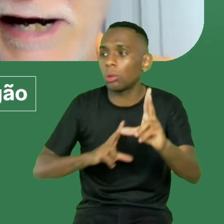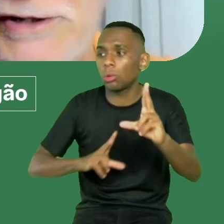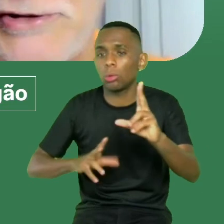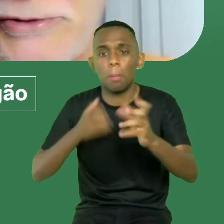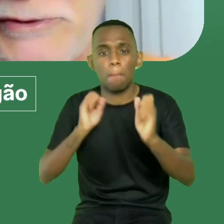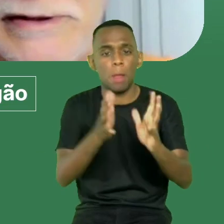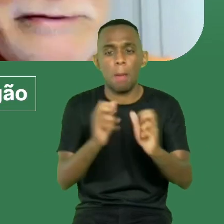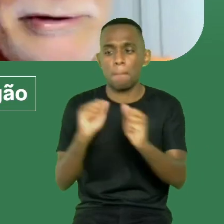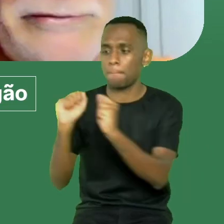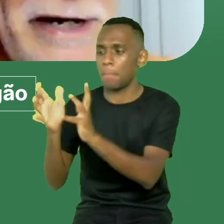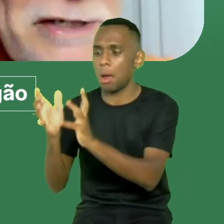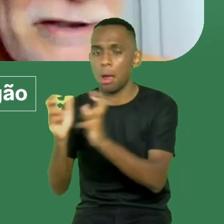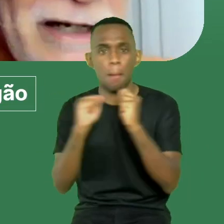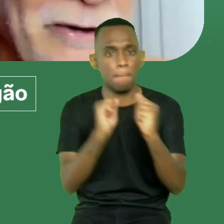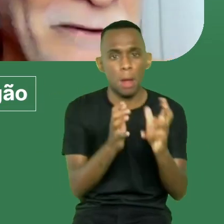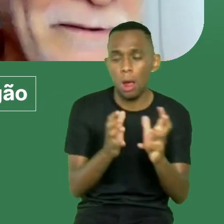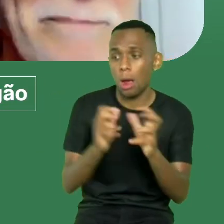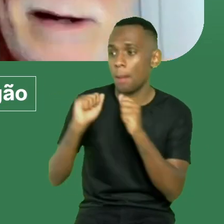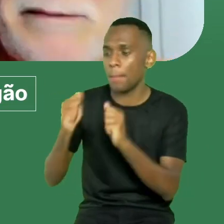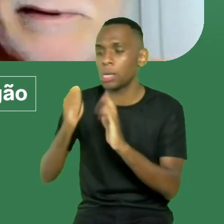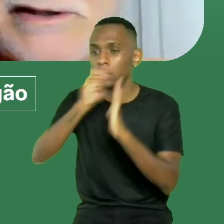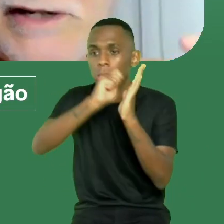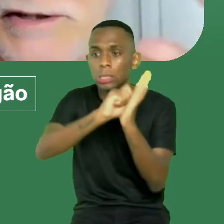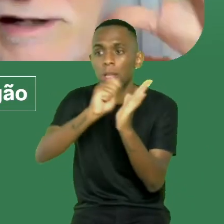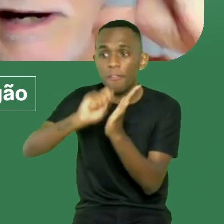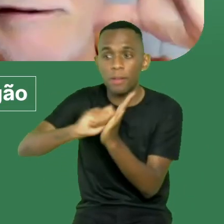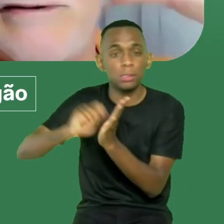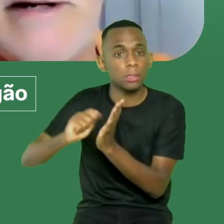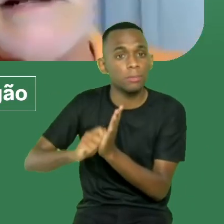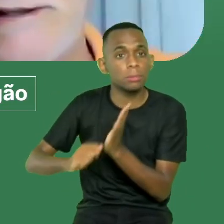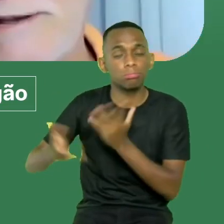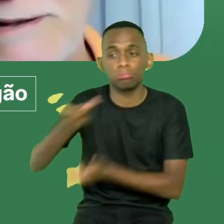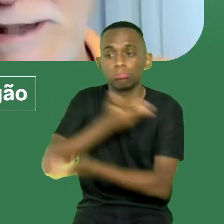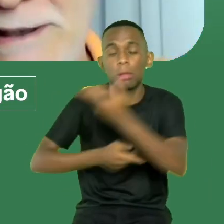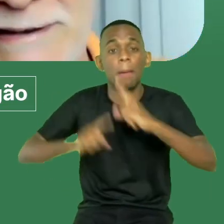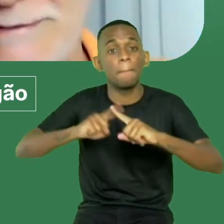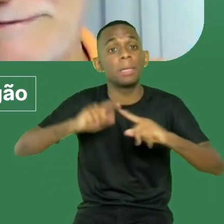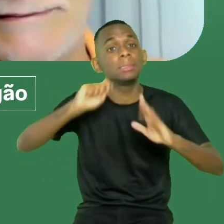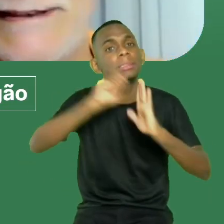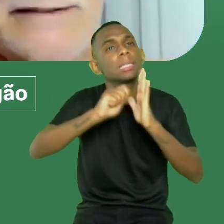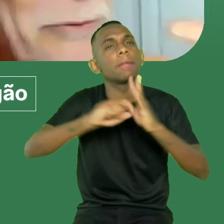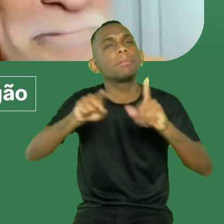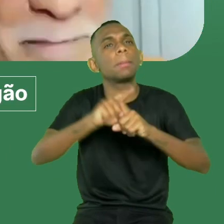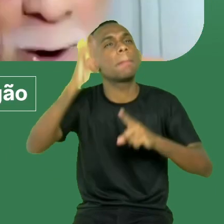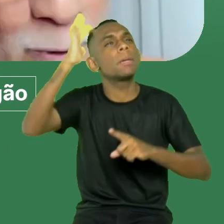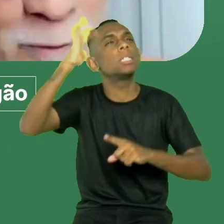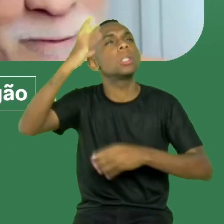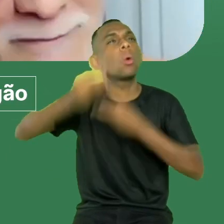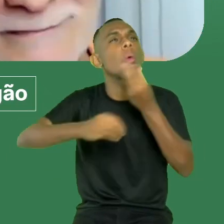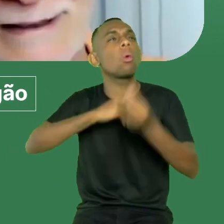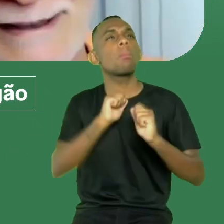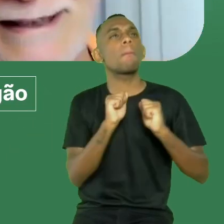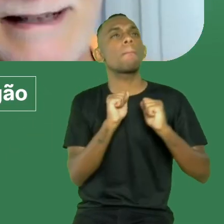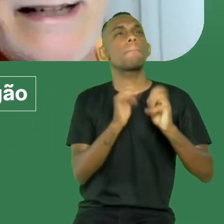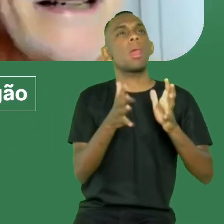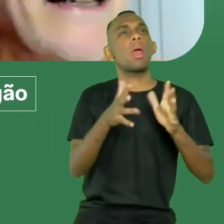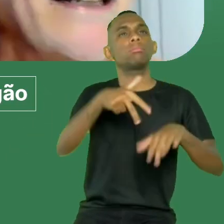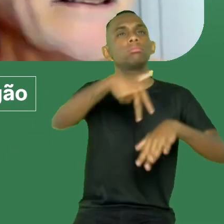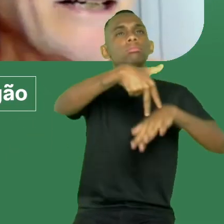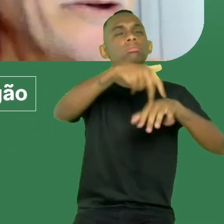coisa ágil e envolvente e tal, mas a gente escreve imaginando a cena num palco,